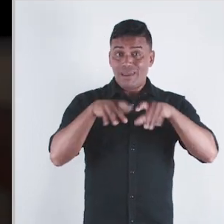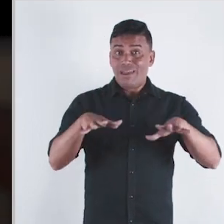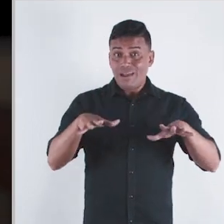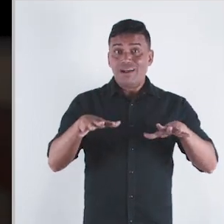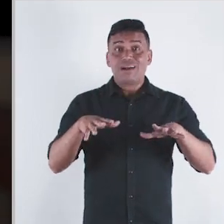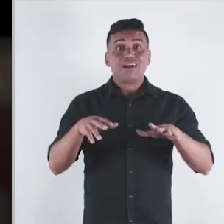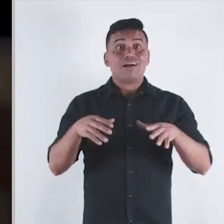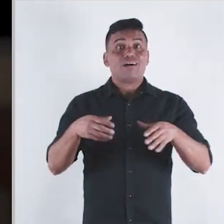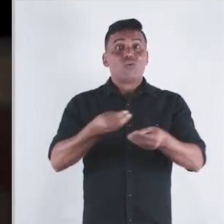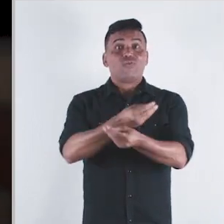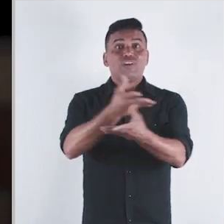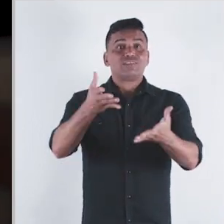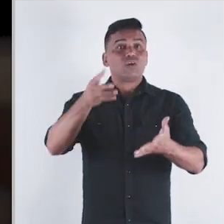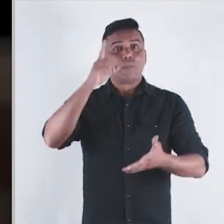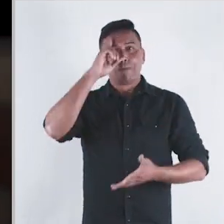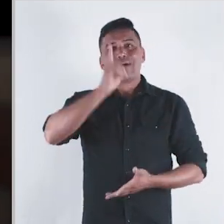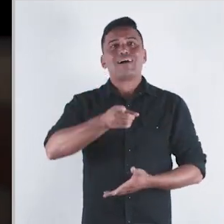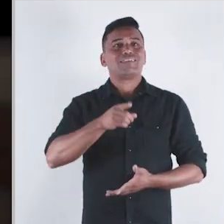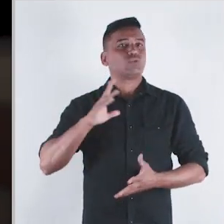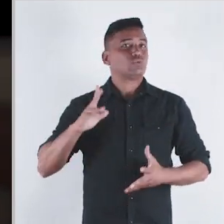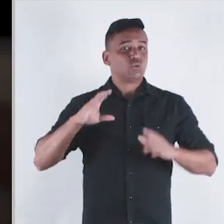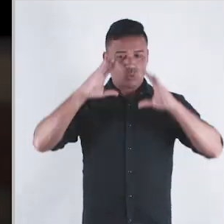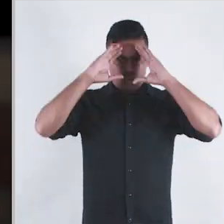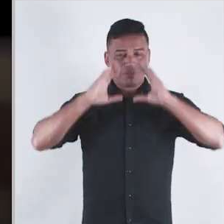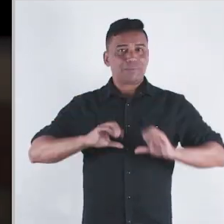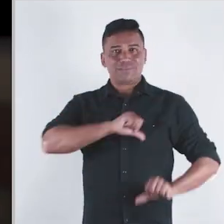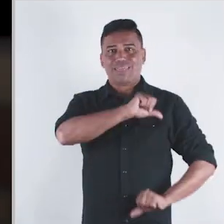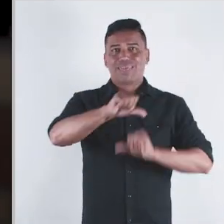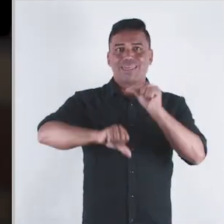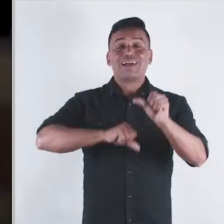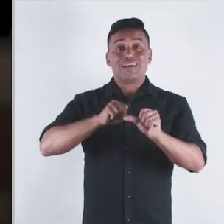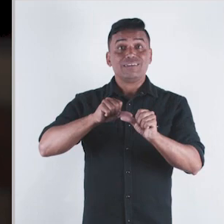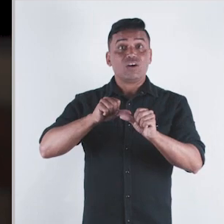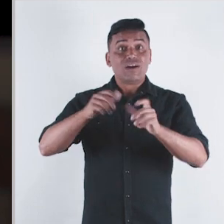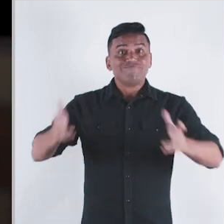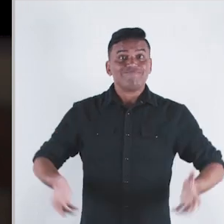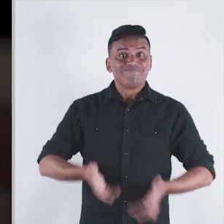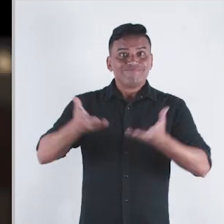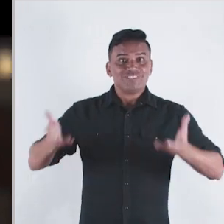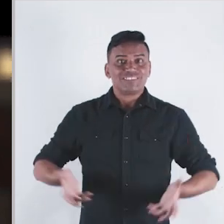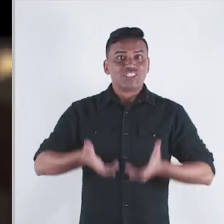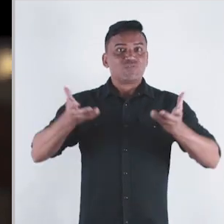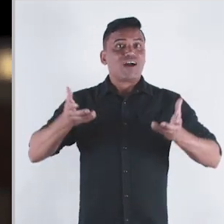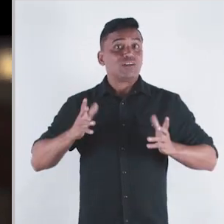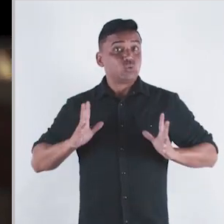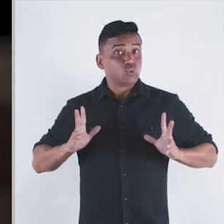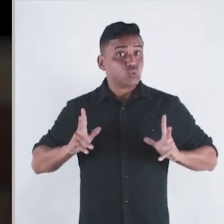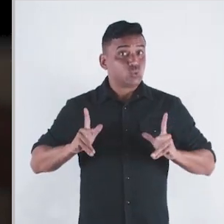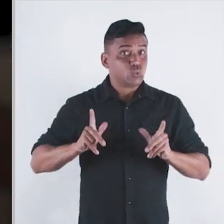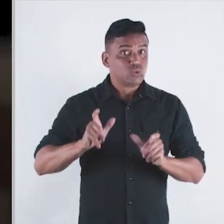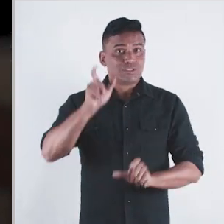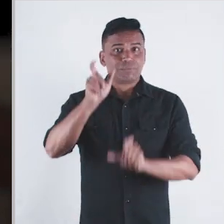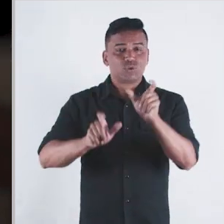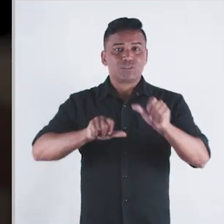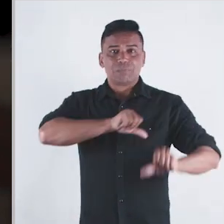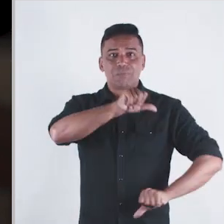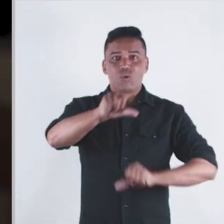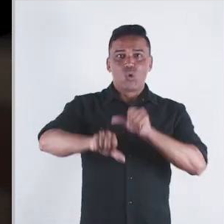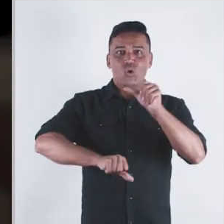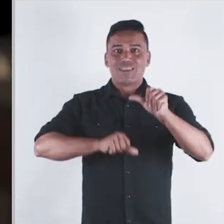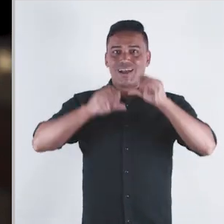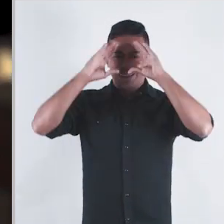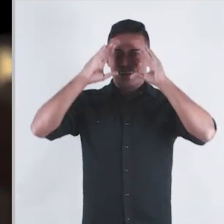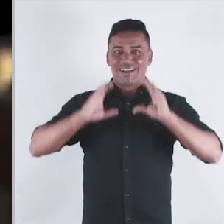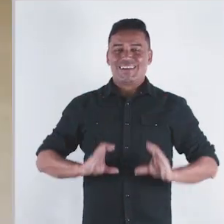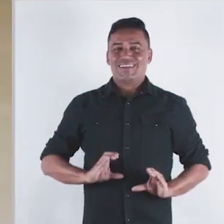isso, de alguma forma, impulsiona esse portal, né, a travessia desse portal que você nos